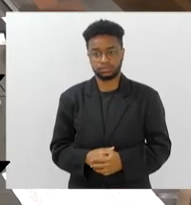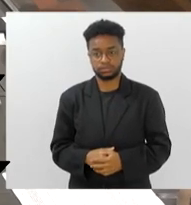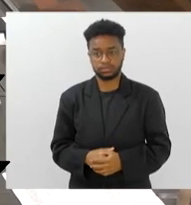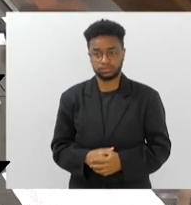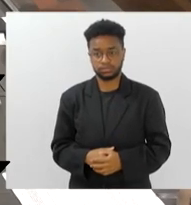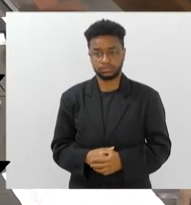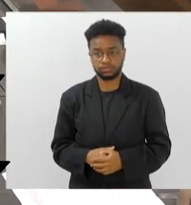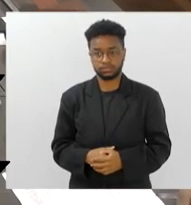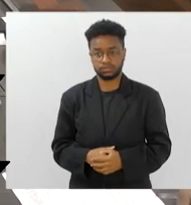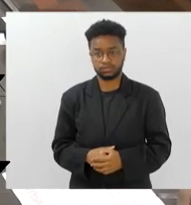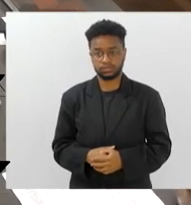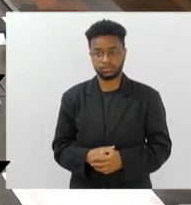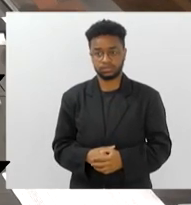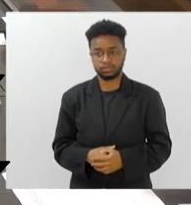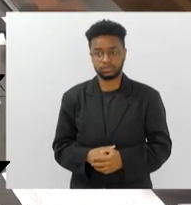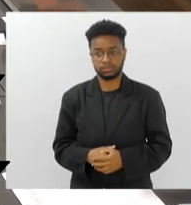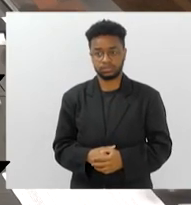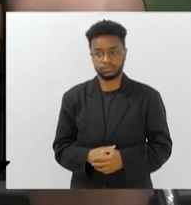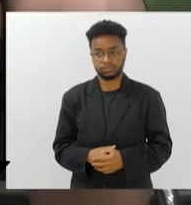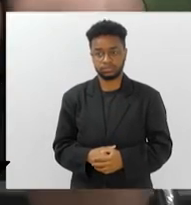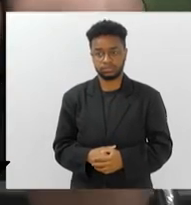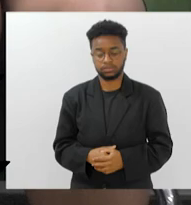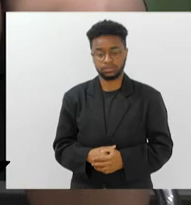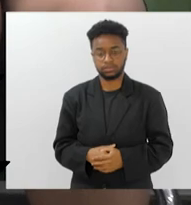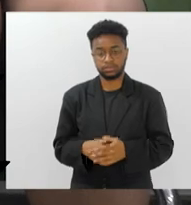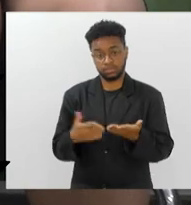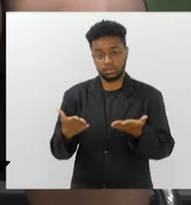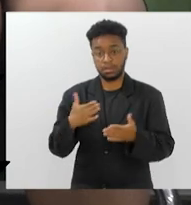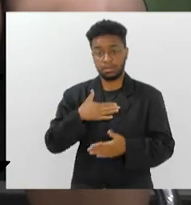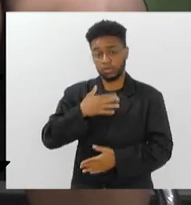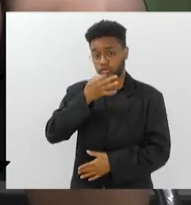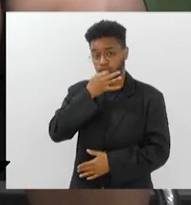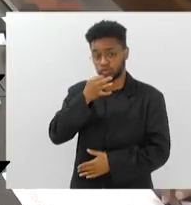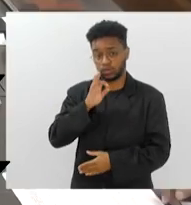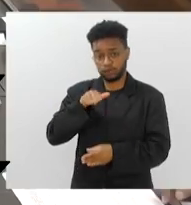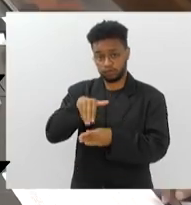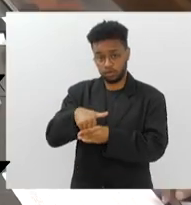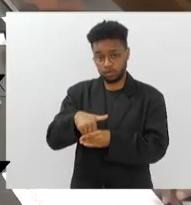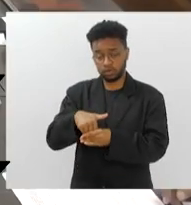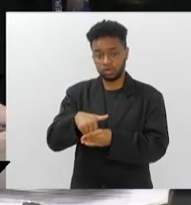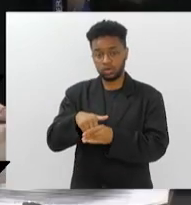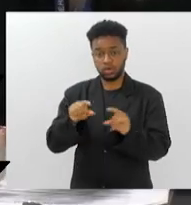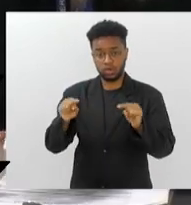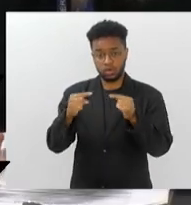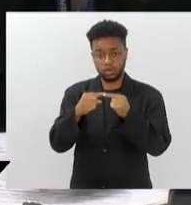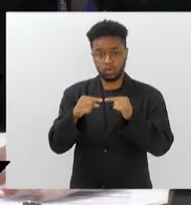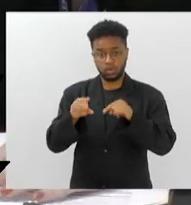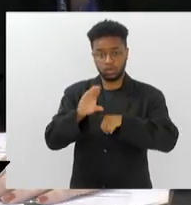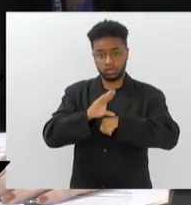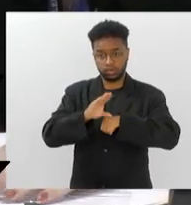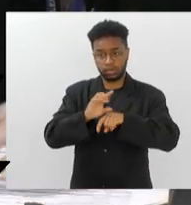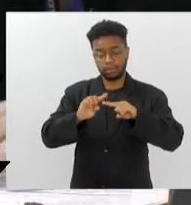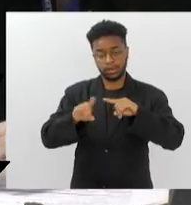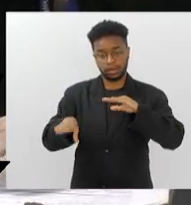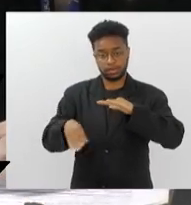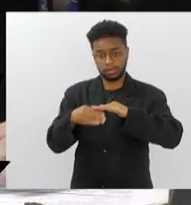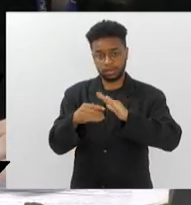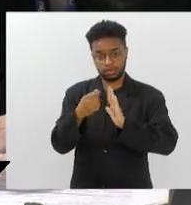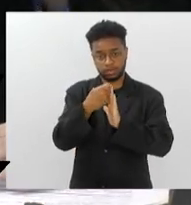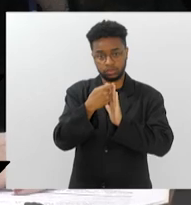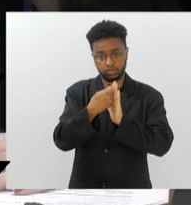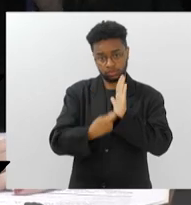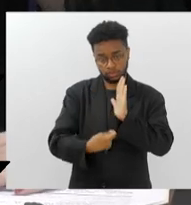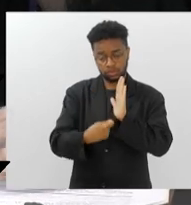sugerindo ela então minha sugestão de voto seria é constitucionalidade com emenda para emendar o